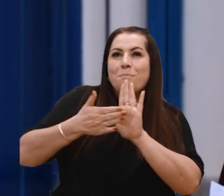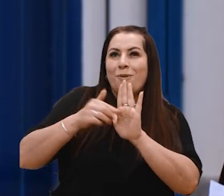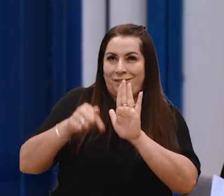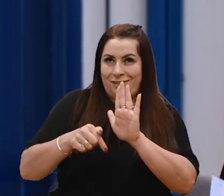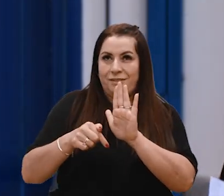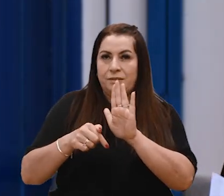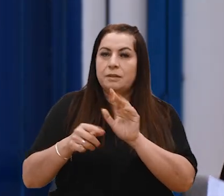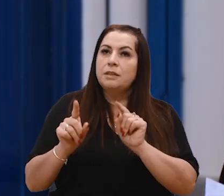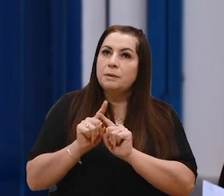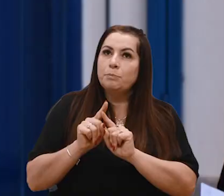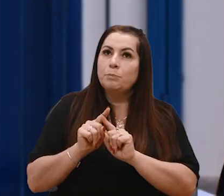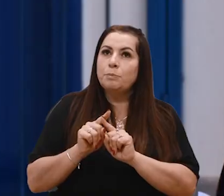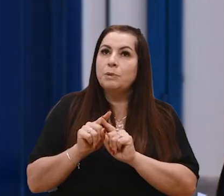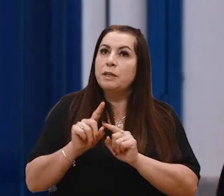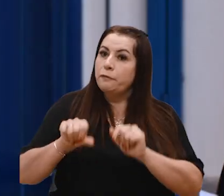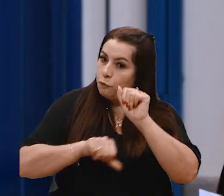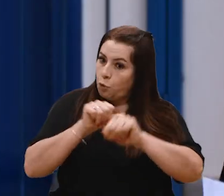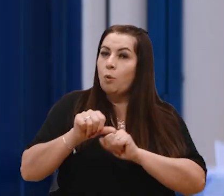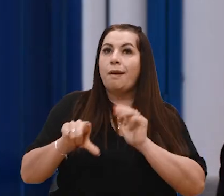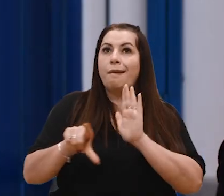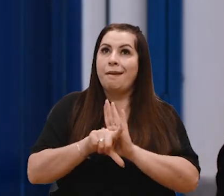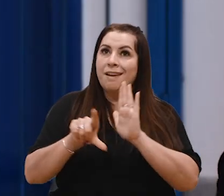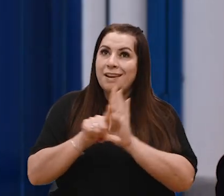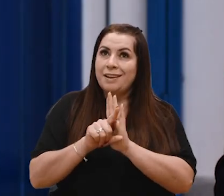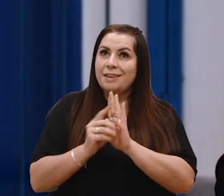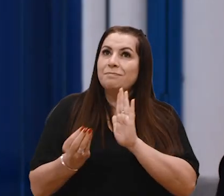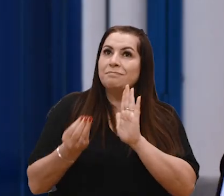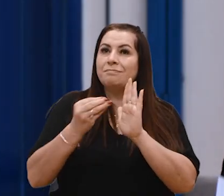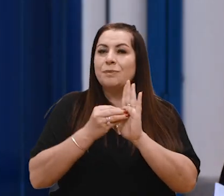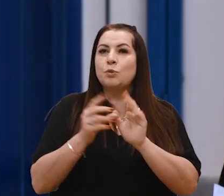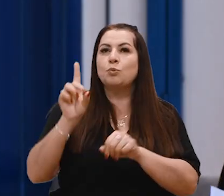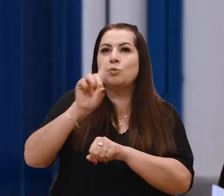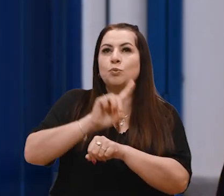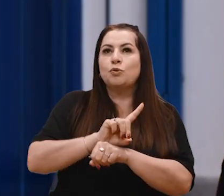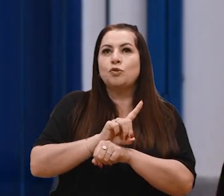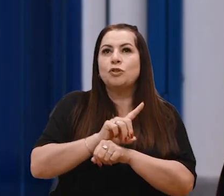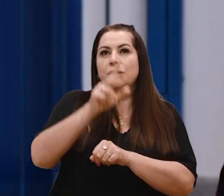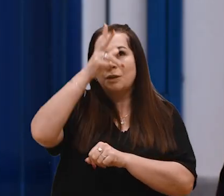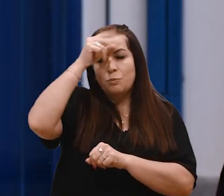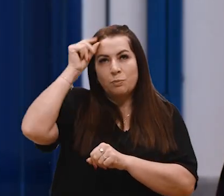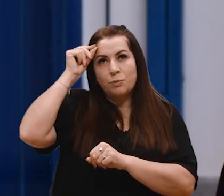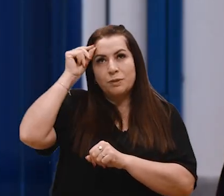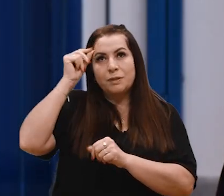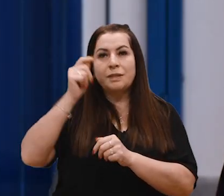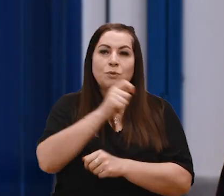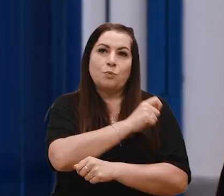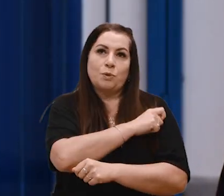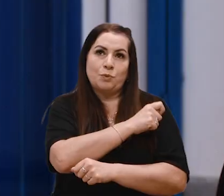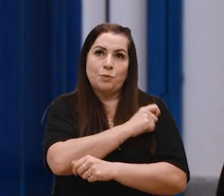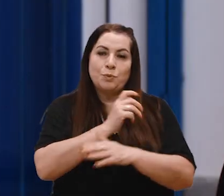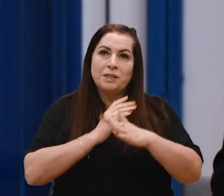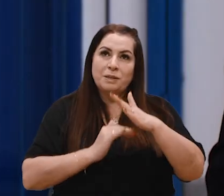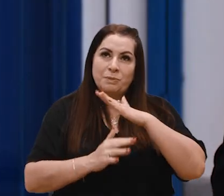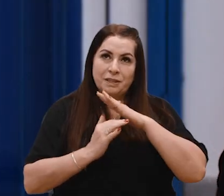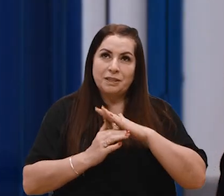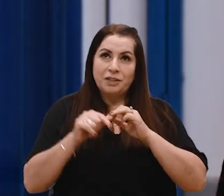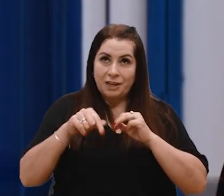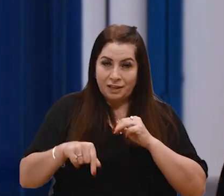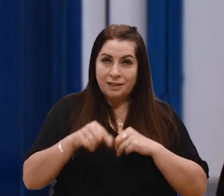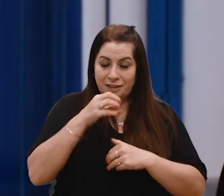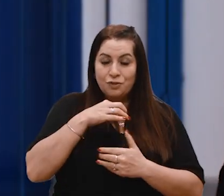uma proposta que virou lei e instituiu o Dia Municipal do